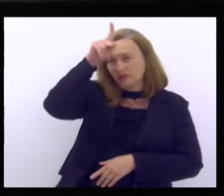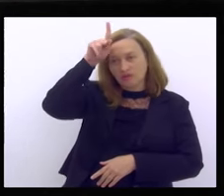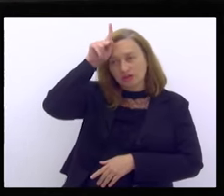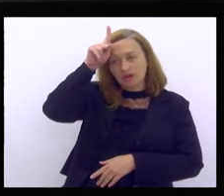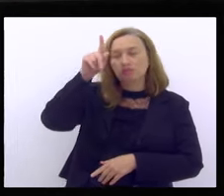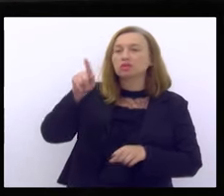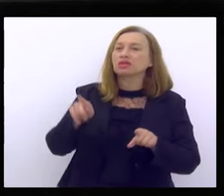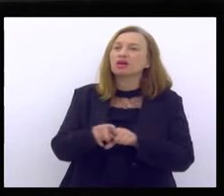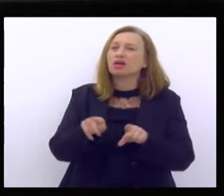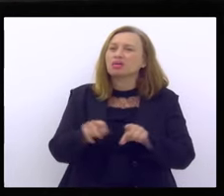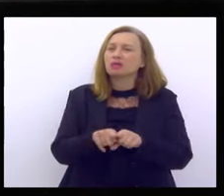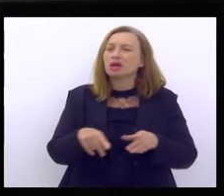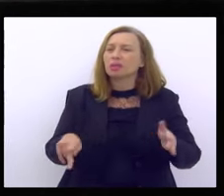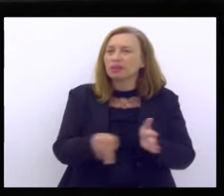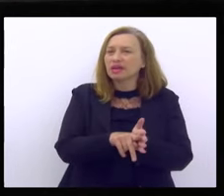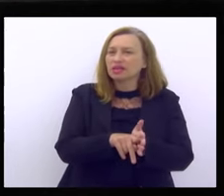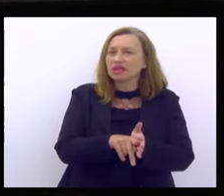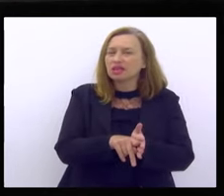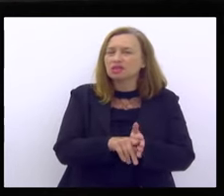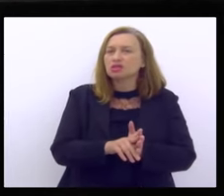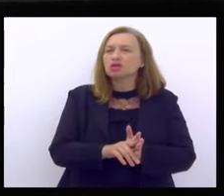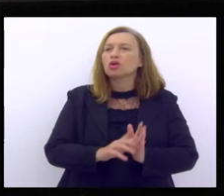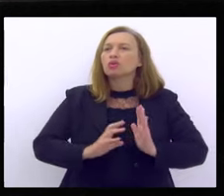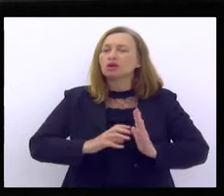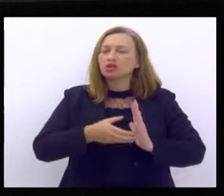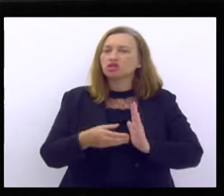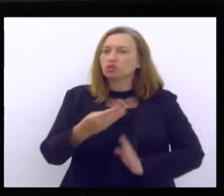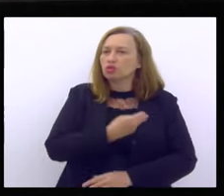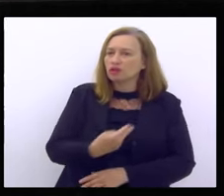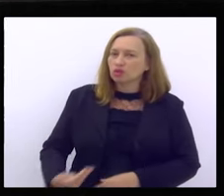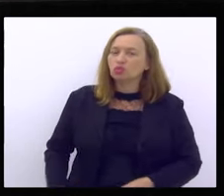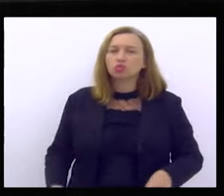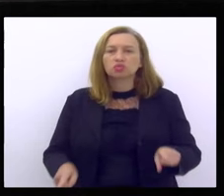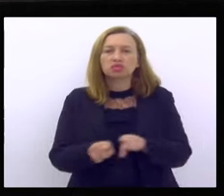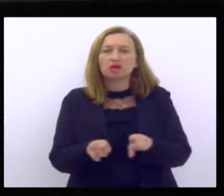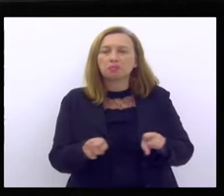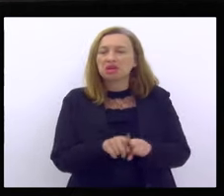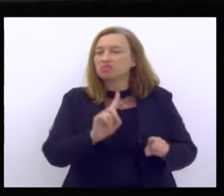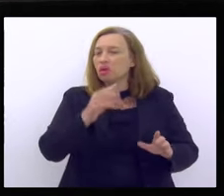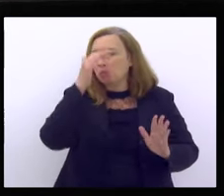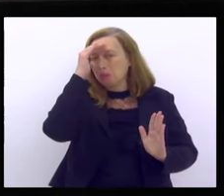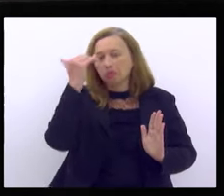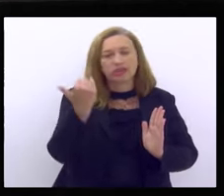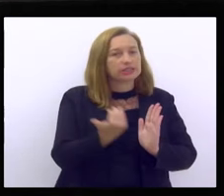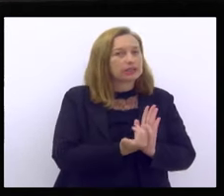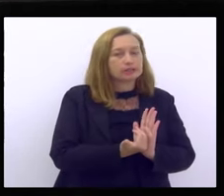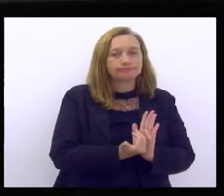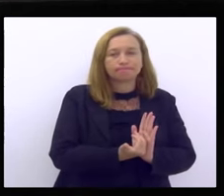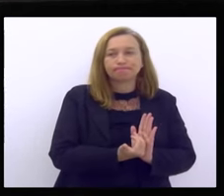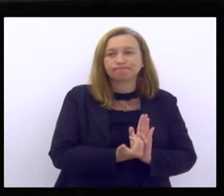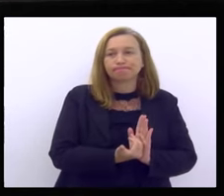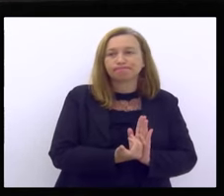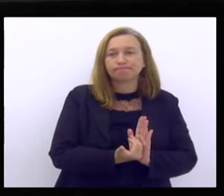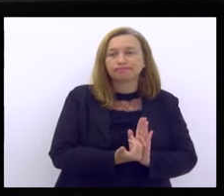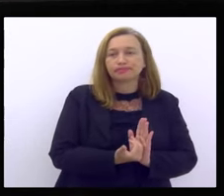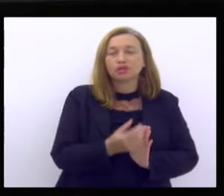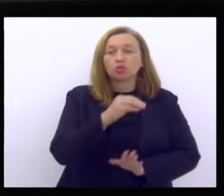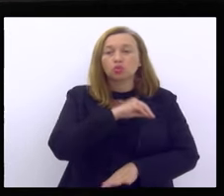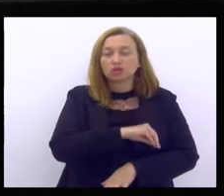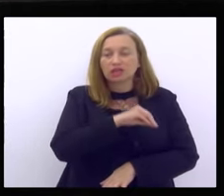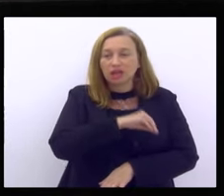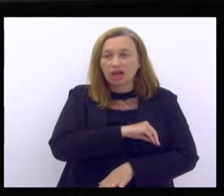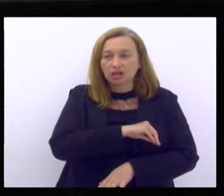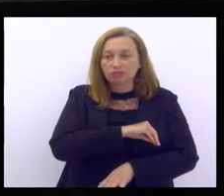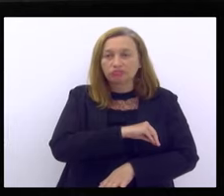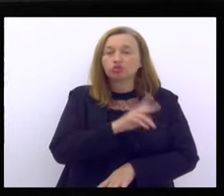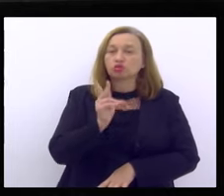que são do mesmo partido do governador, também não cumprem o piso nacional da educação, e